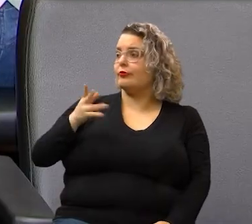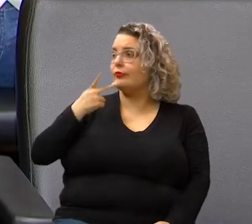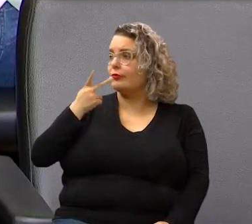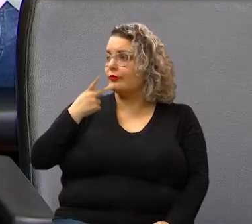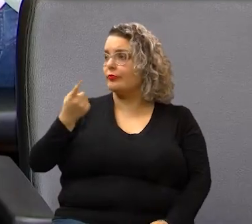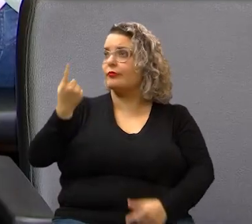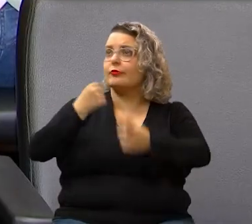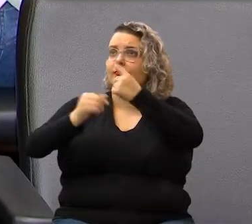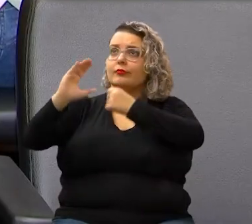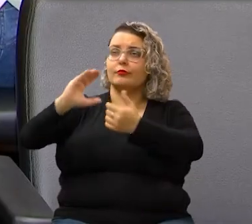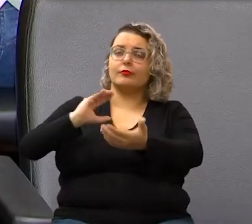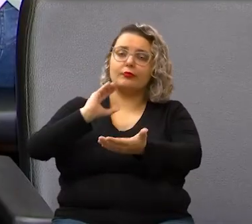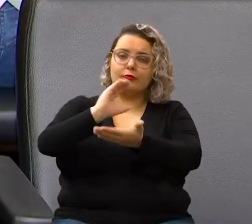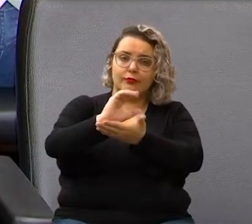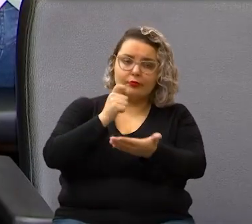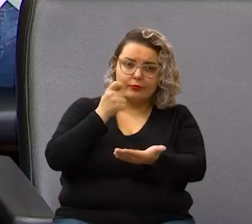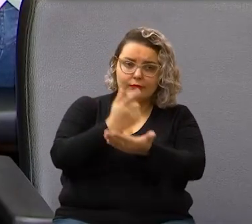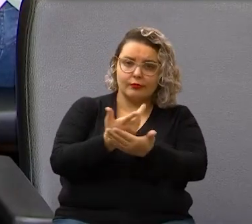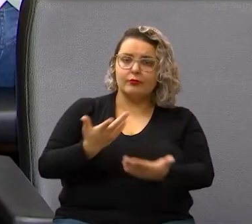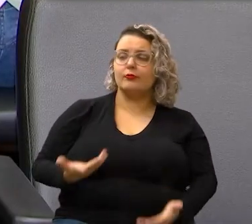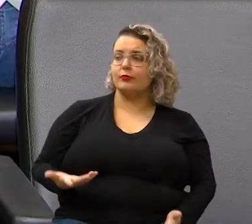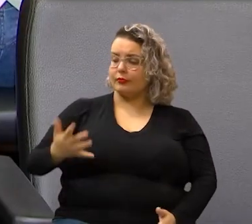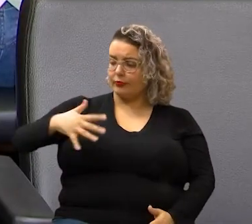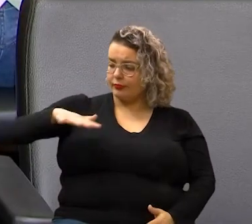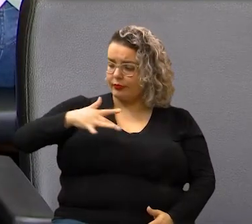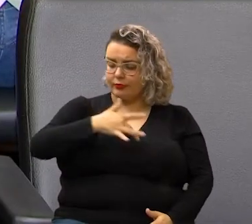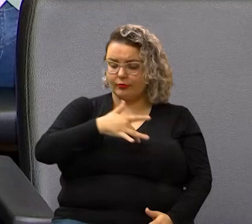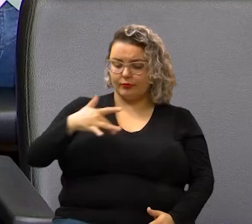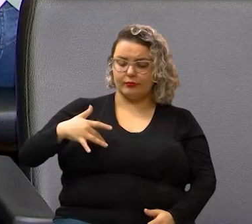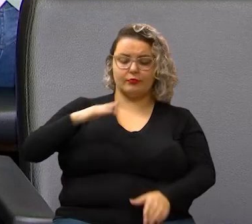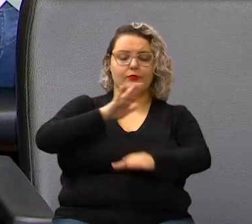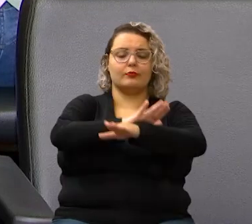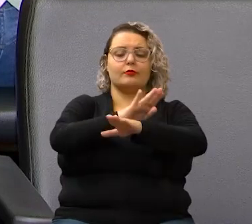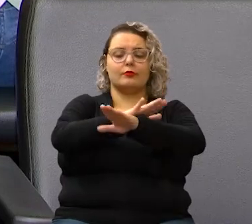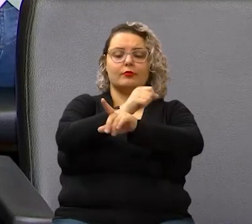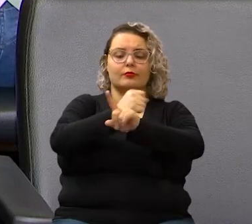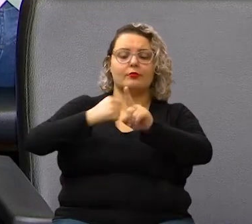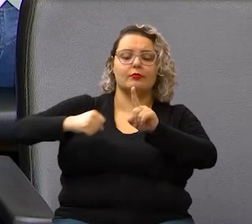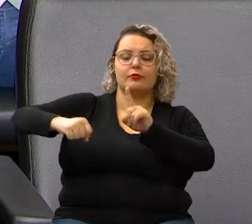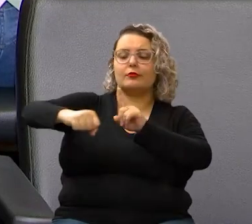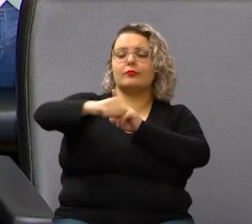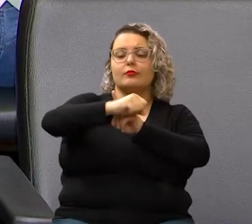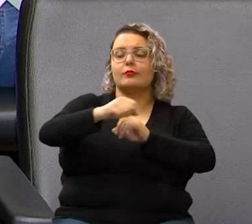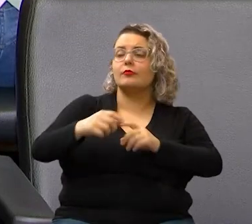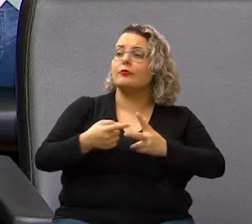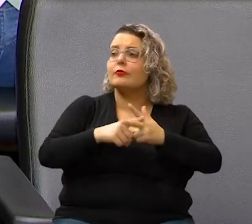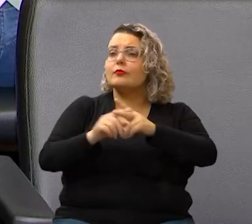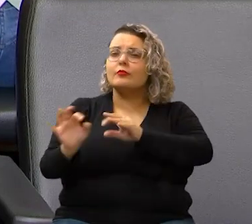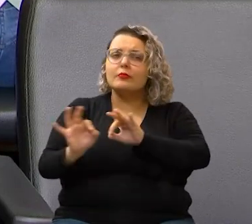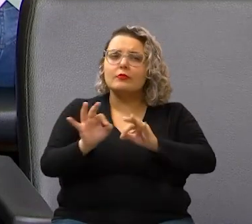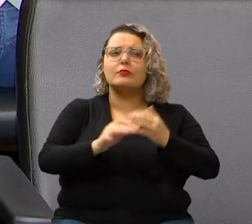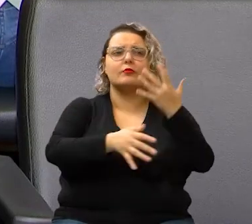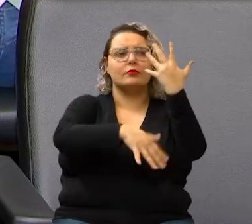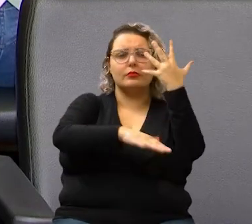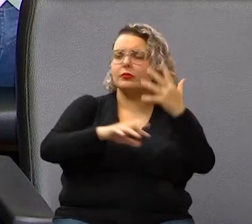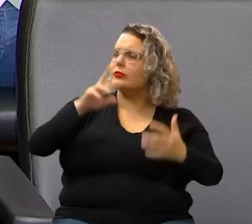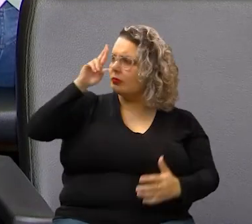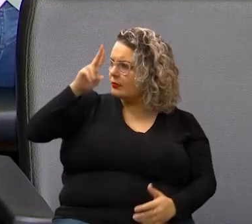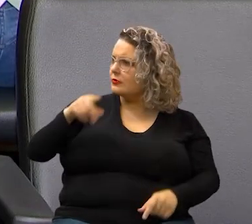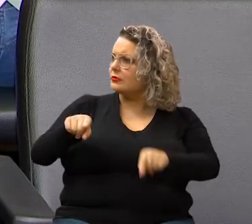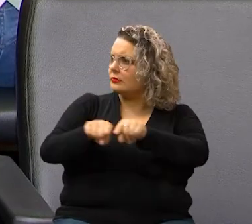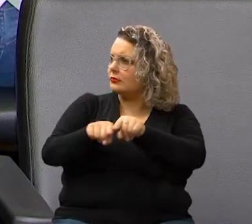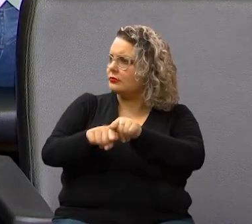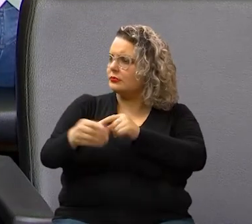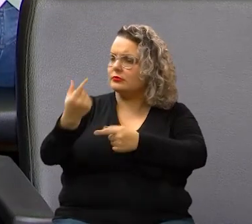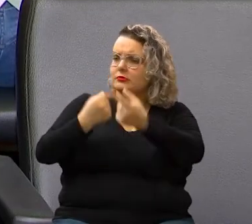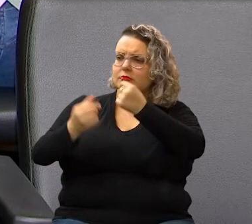Vereador, a gente já falou aqui das emendas impositivas para a área da saúde, para assistência social, para essa questão de manutenção de praça, e o